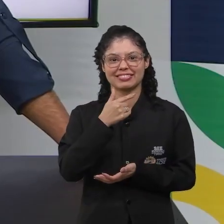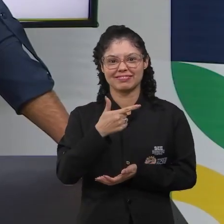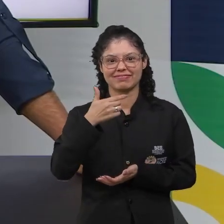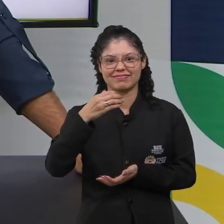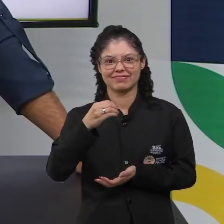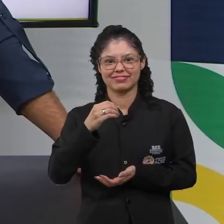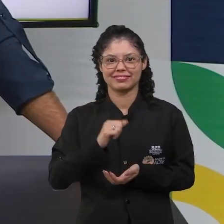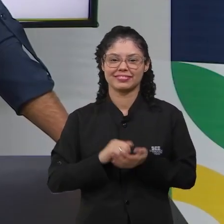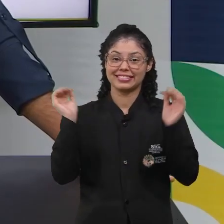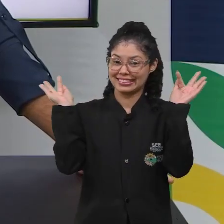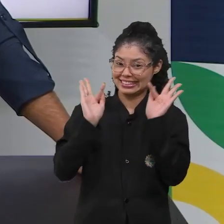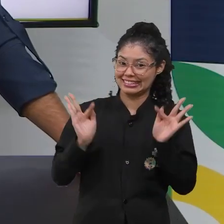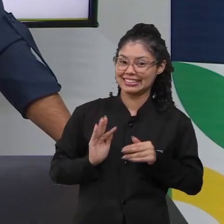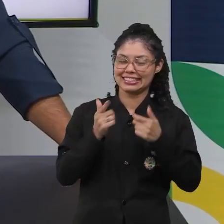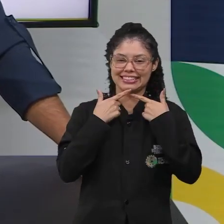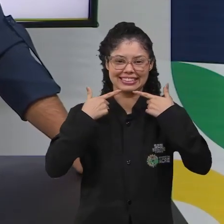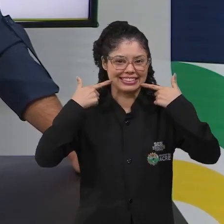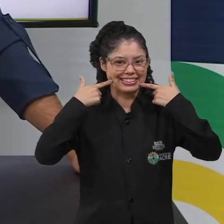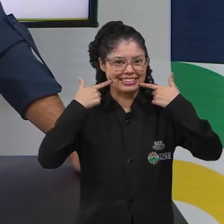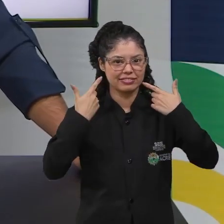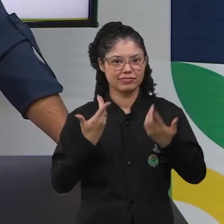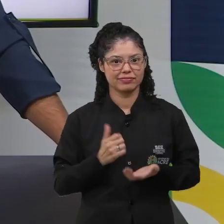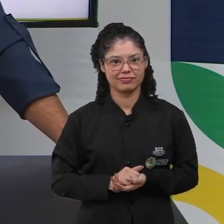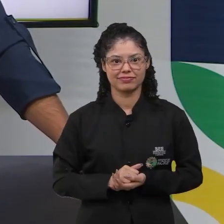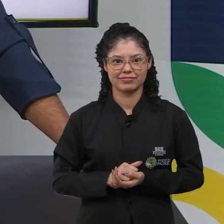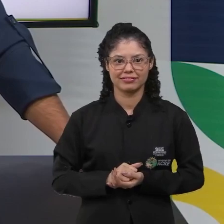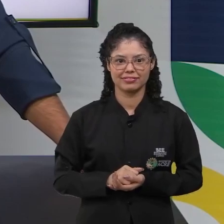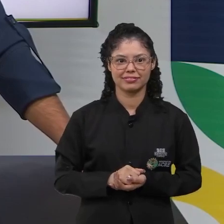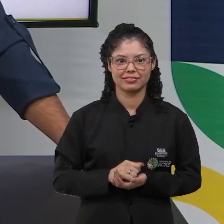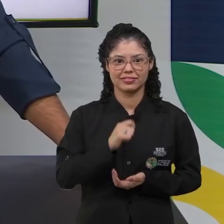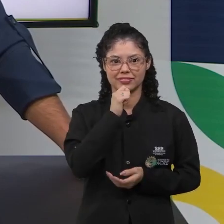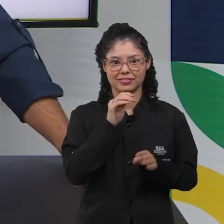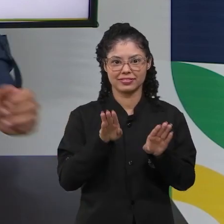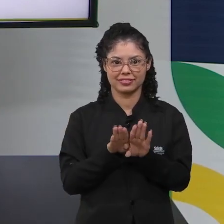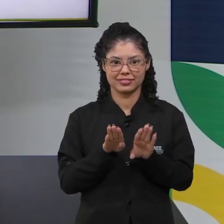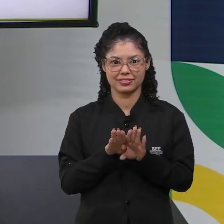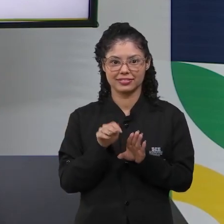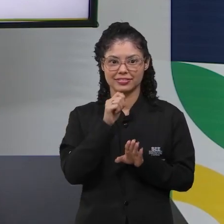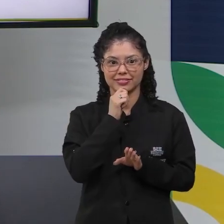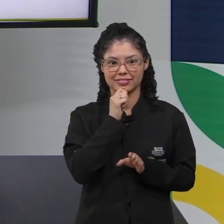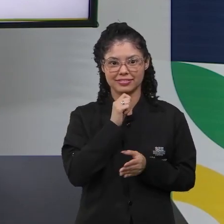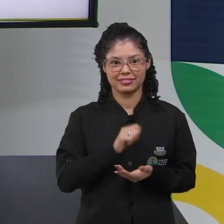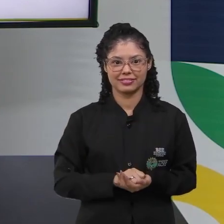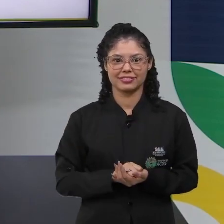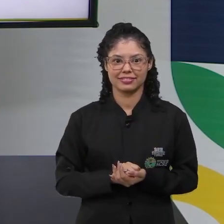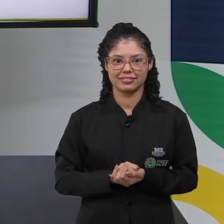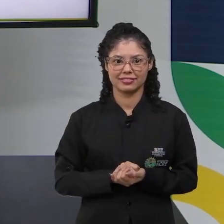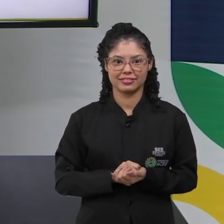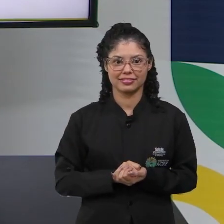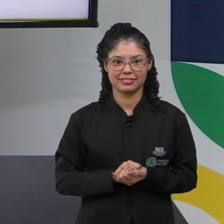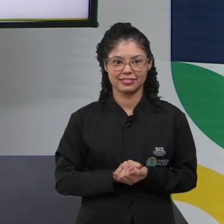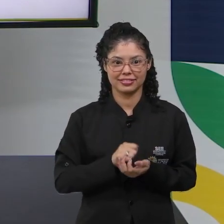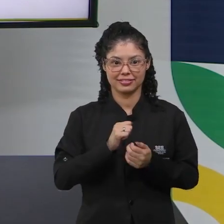2002, tão feliz, tão sorridente, tão risonho. Eu fiquei até na frente, graças a Deus, porque, alegria, deixa eu ver,